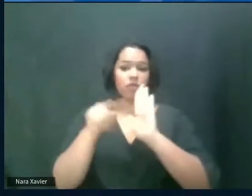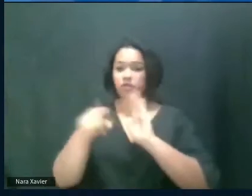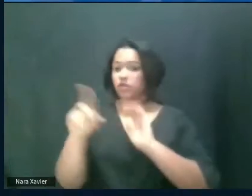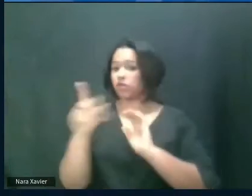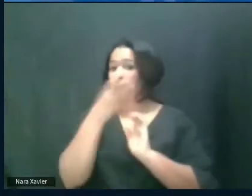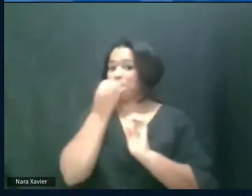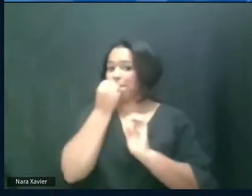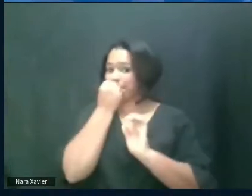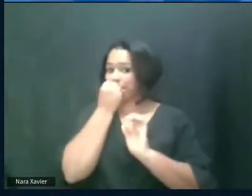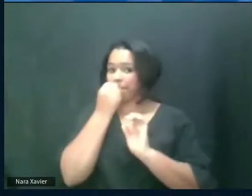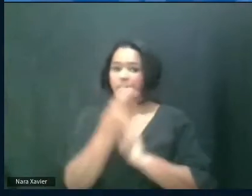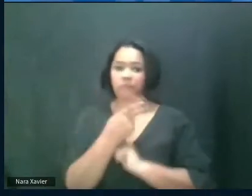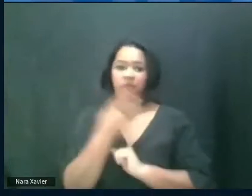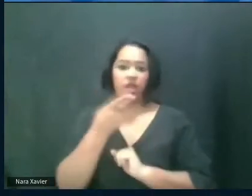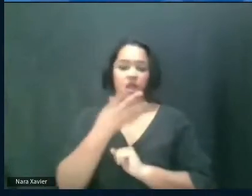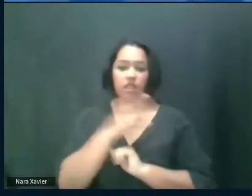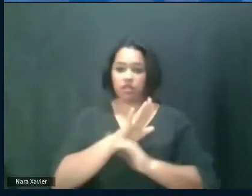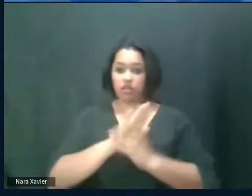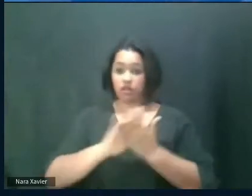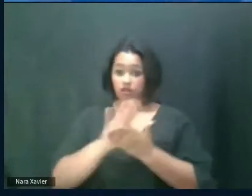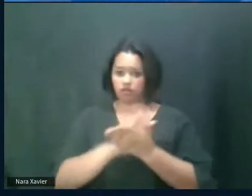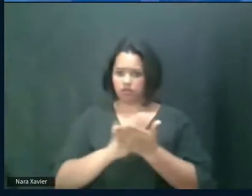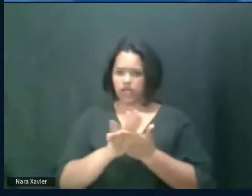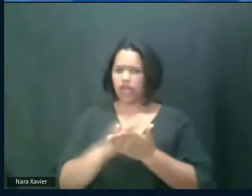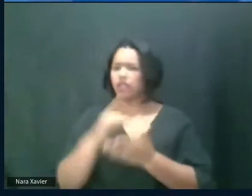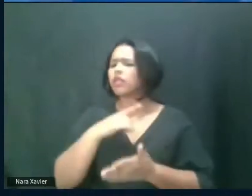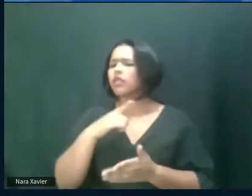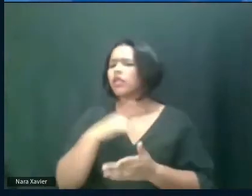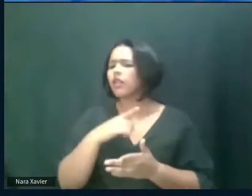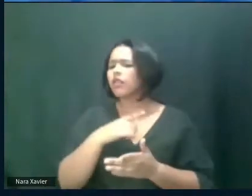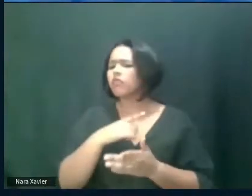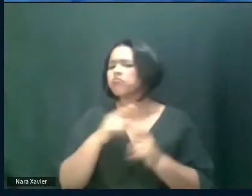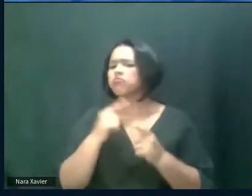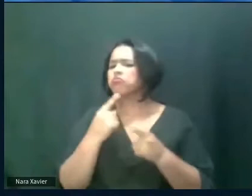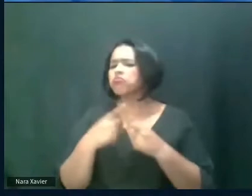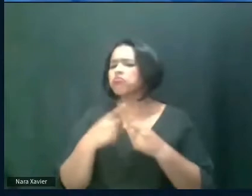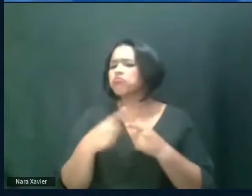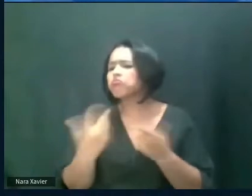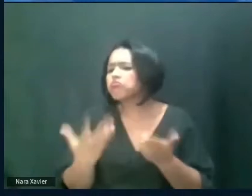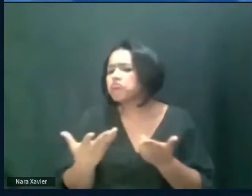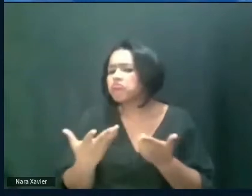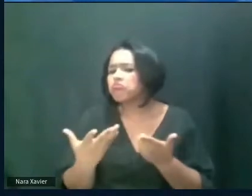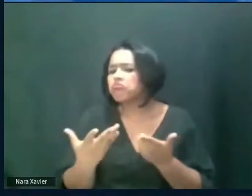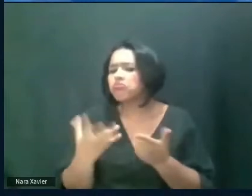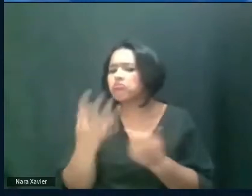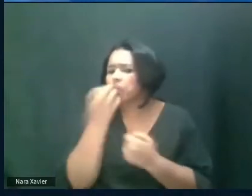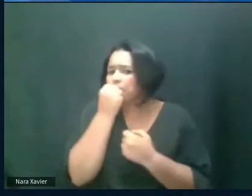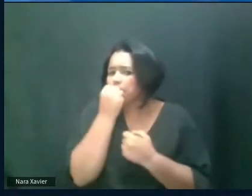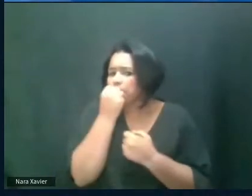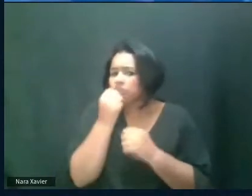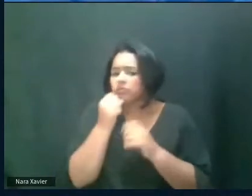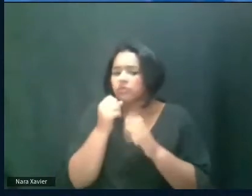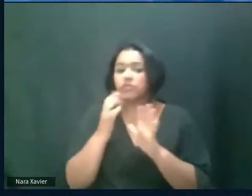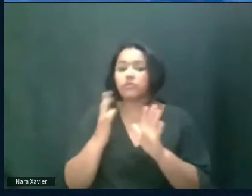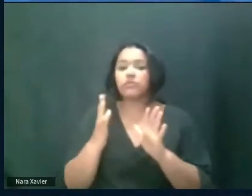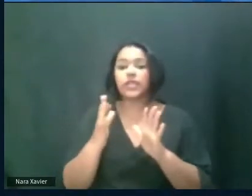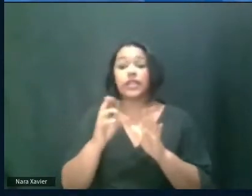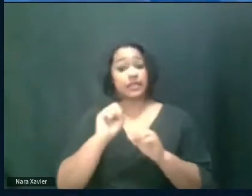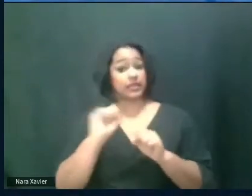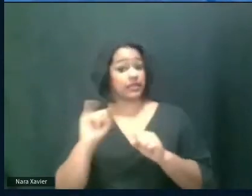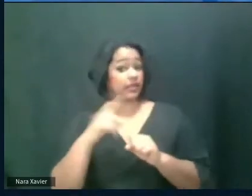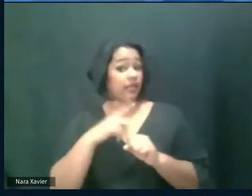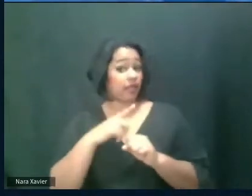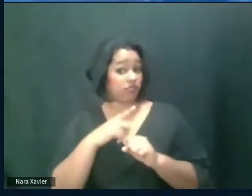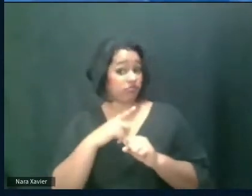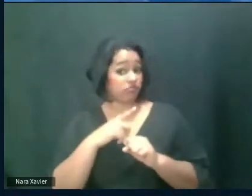CAS, né? Existe algum motivo para isso, né? Se tem, eu acredito que vale a